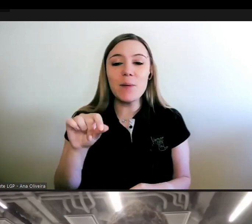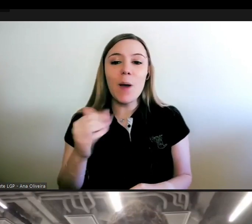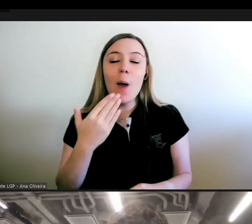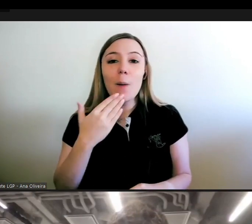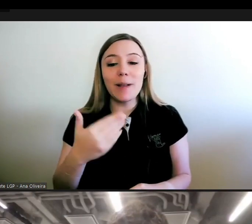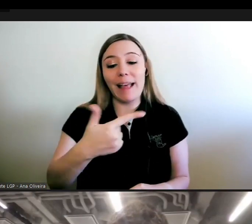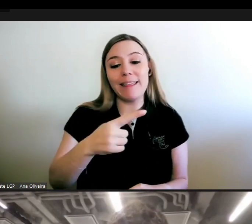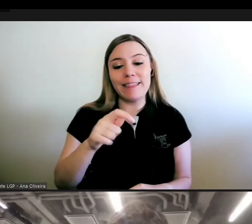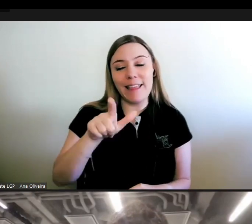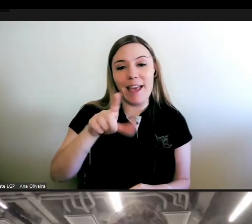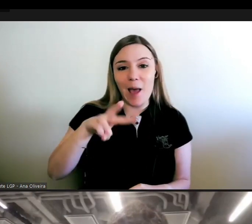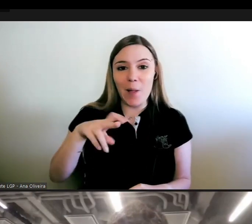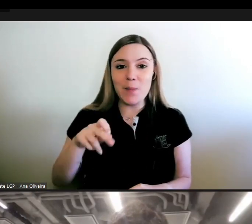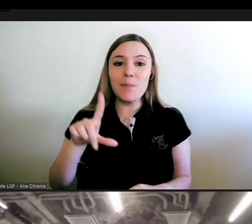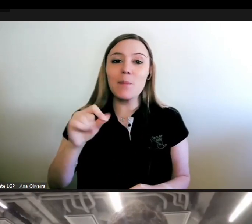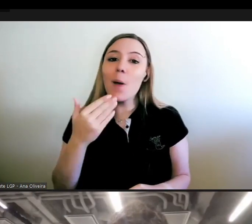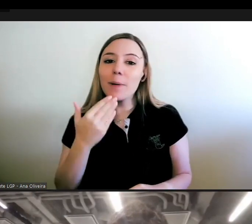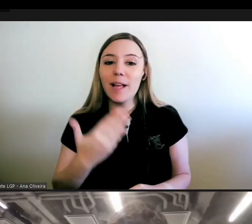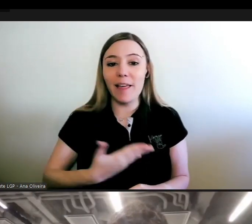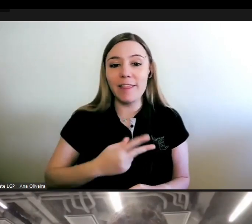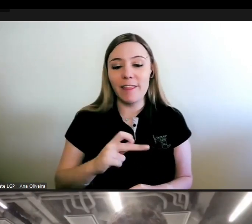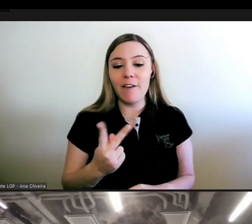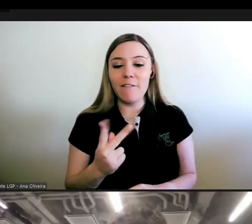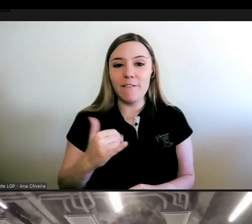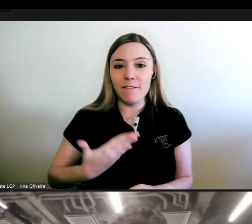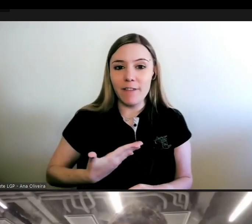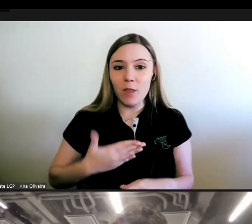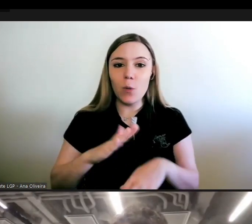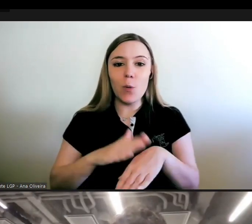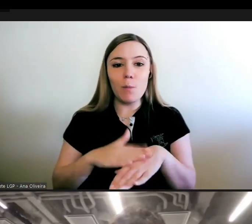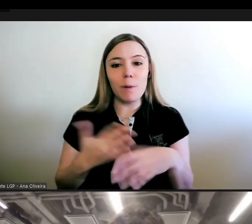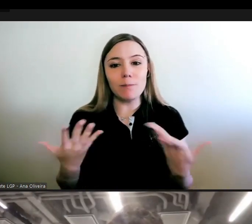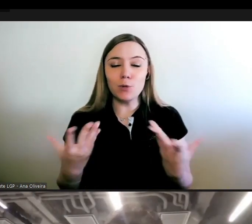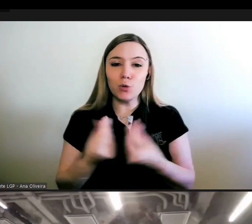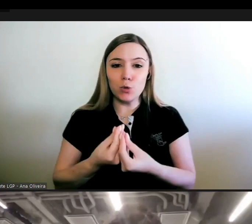à Telma e ao David também por partilharem comigo